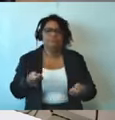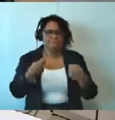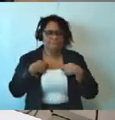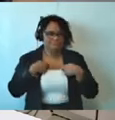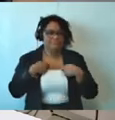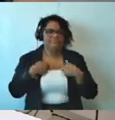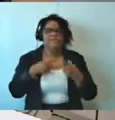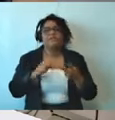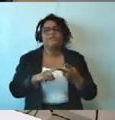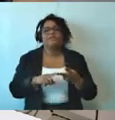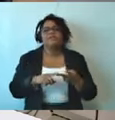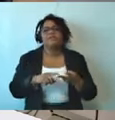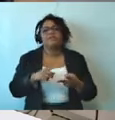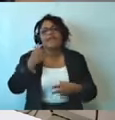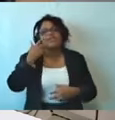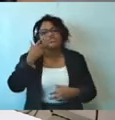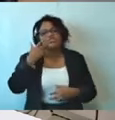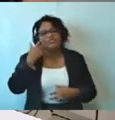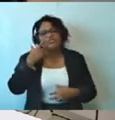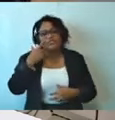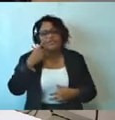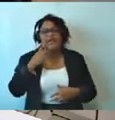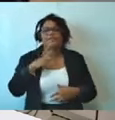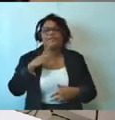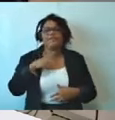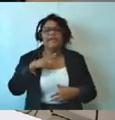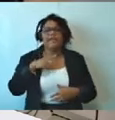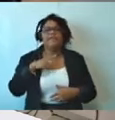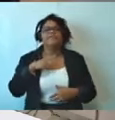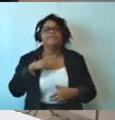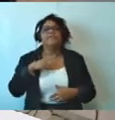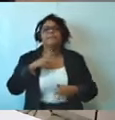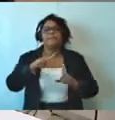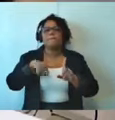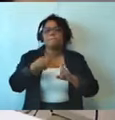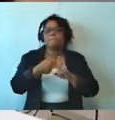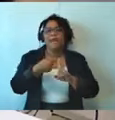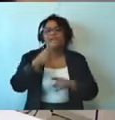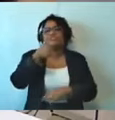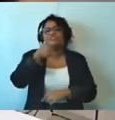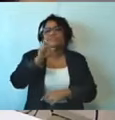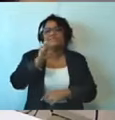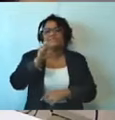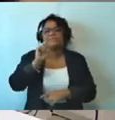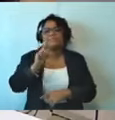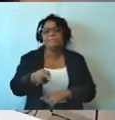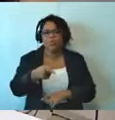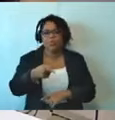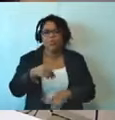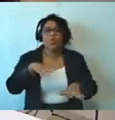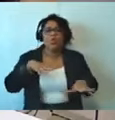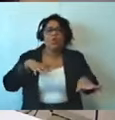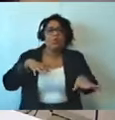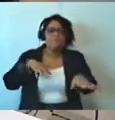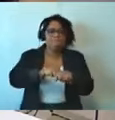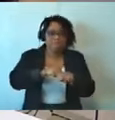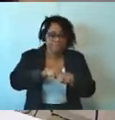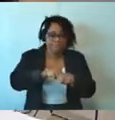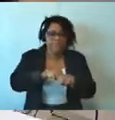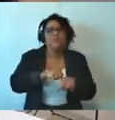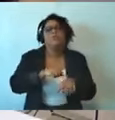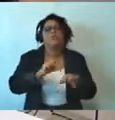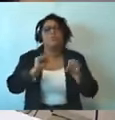vê indicadores, né, que marcam que nós tivemos mais de 15 mil incidentes com motos, né, no ano de